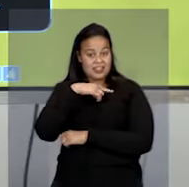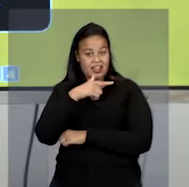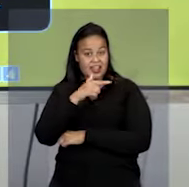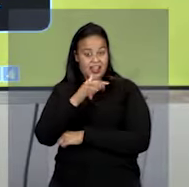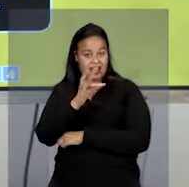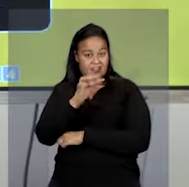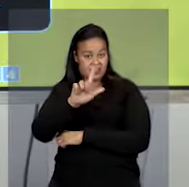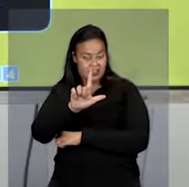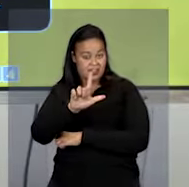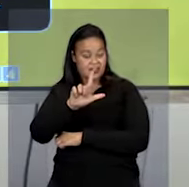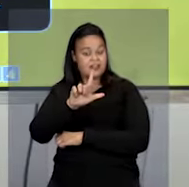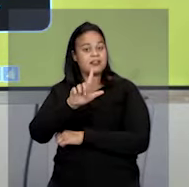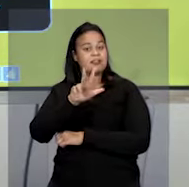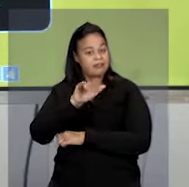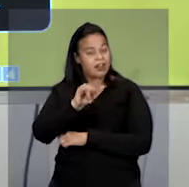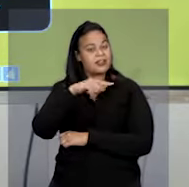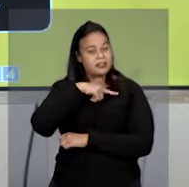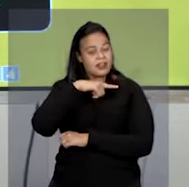polaridade.